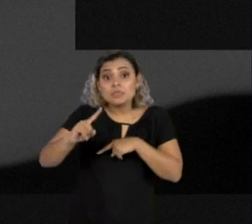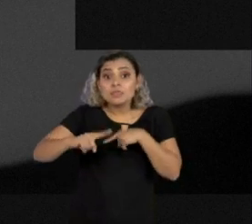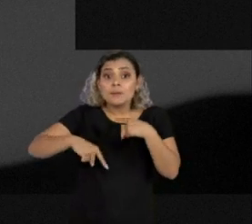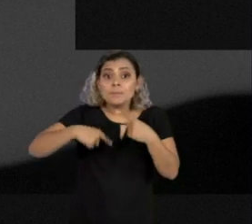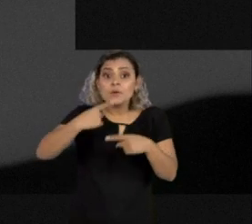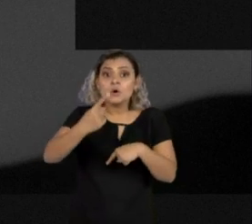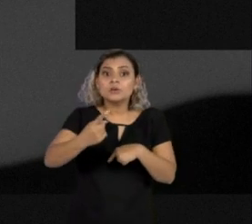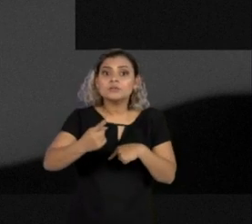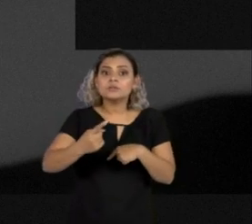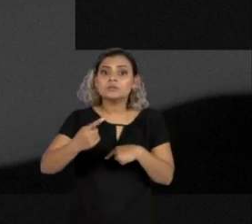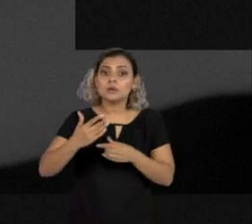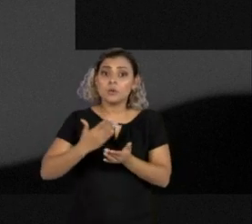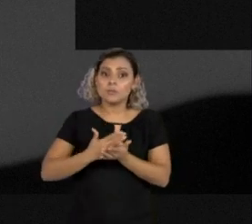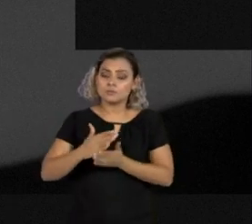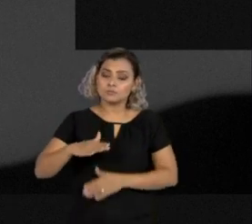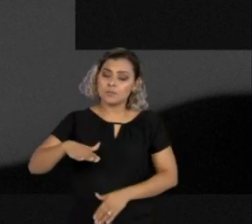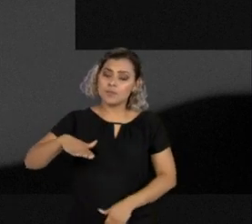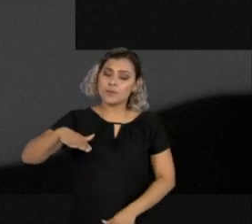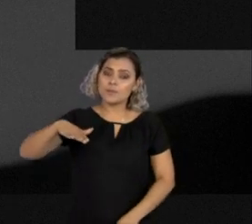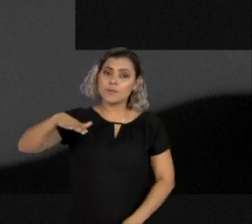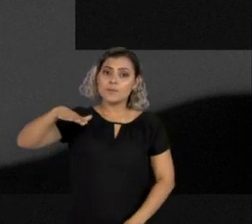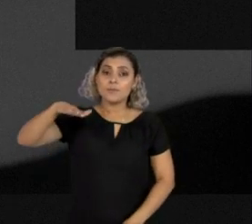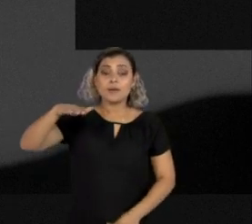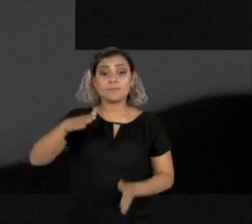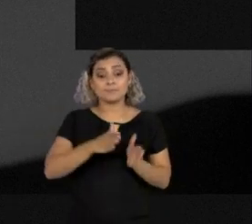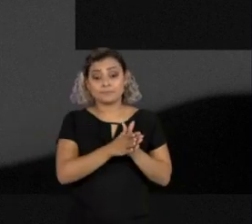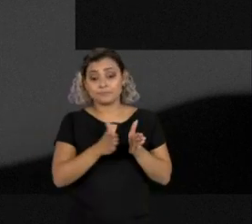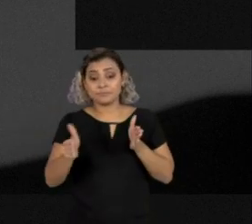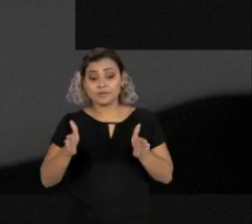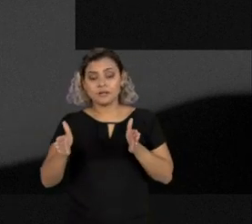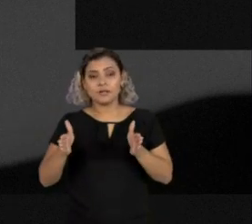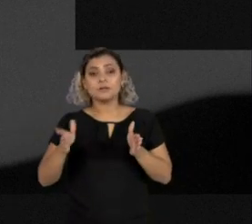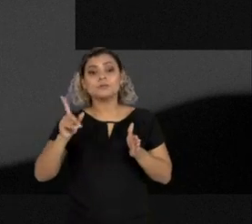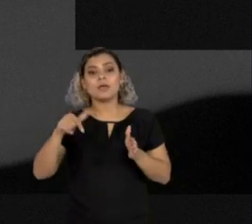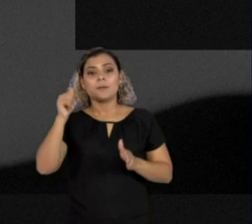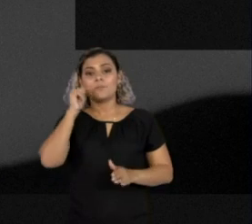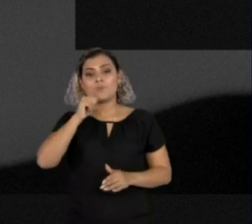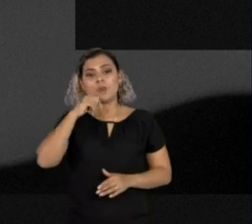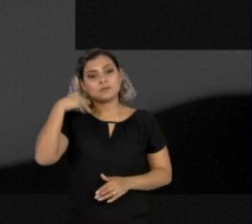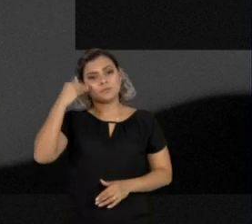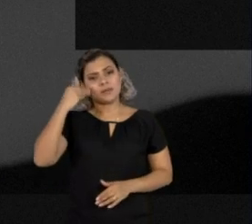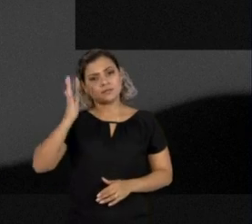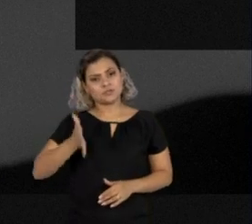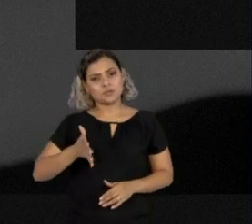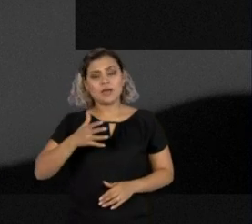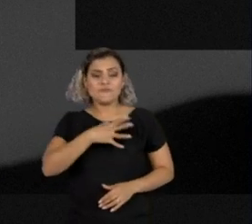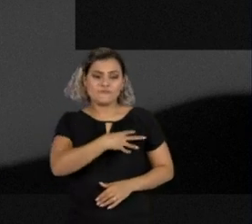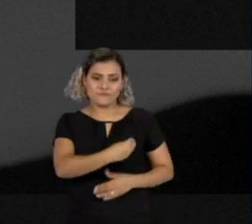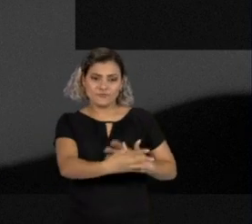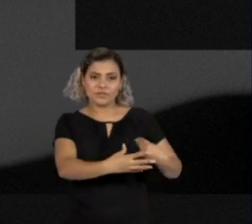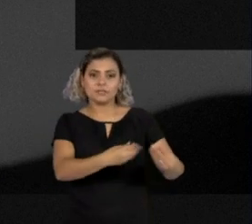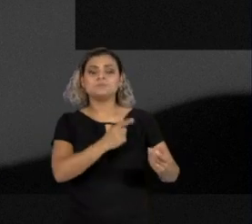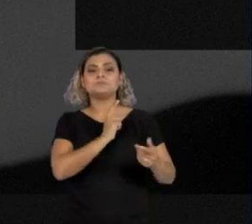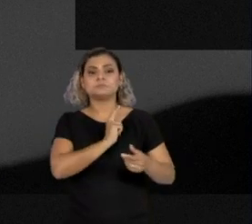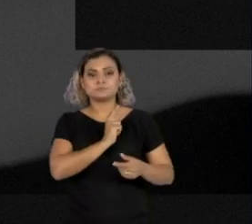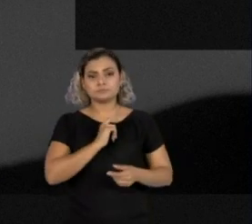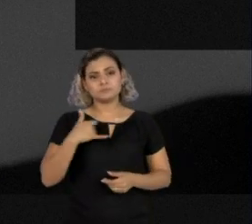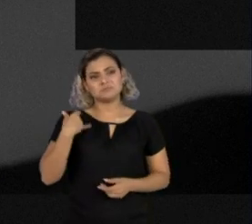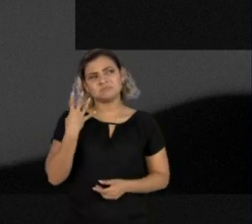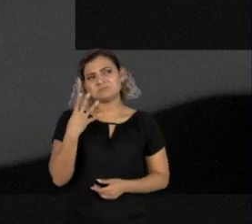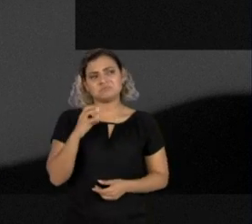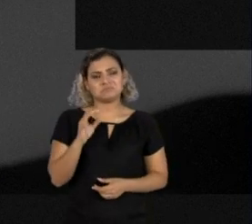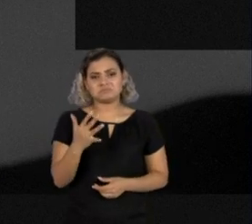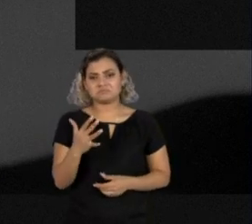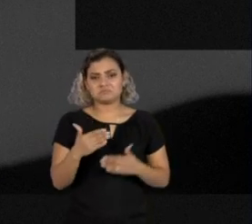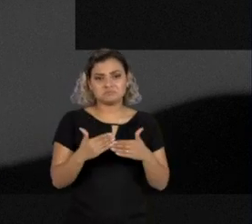e a maior parte da novela era já uma mulher vivida, mãe de família, uma mulher de uns 40 e poucos